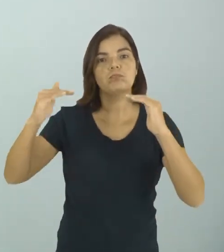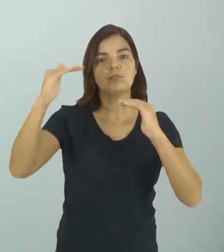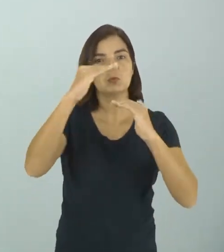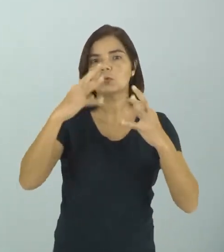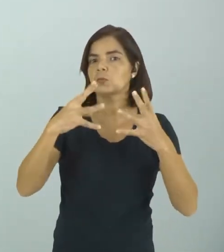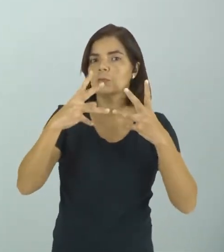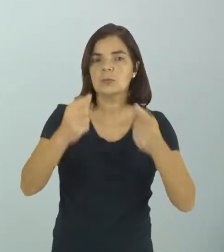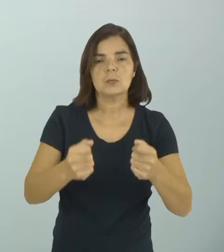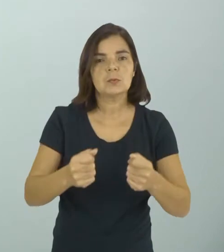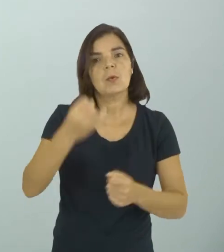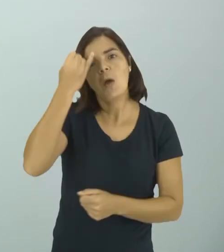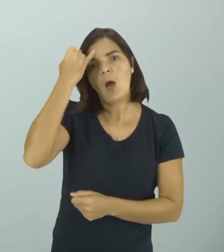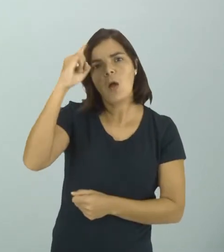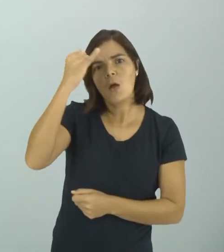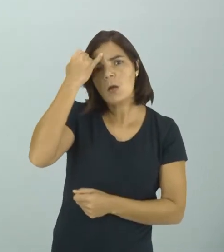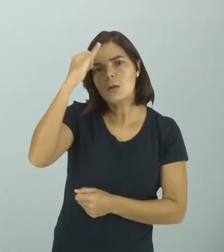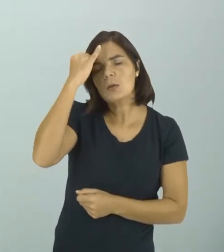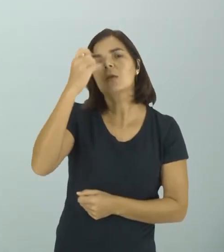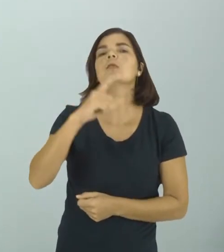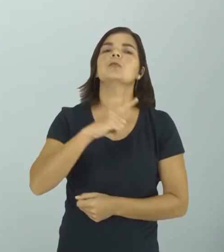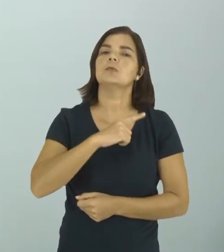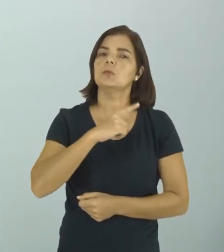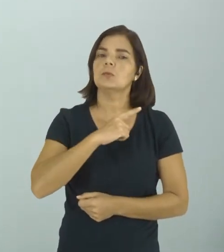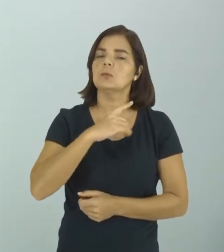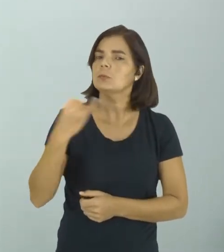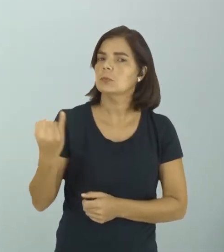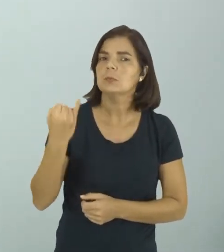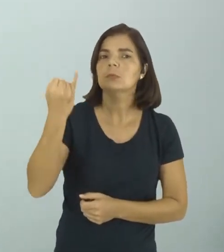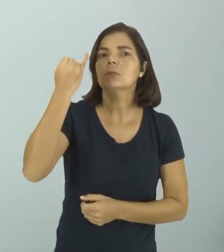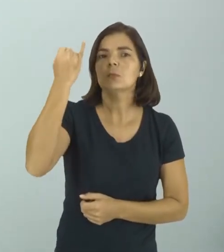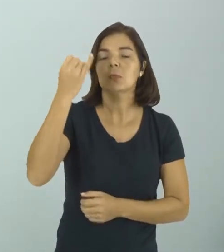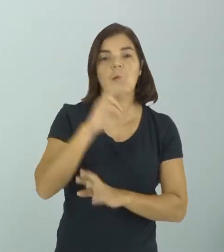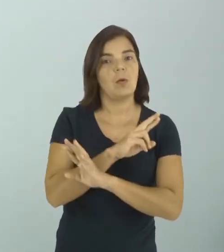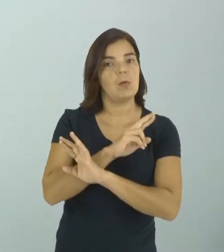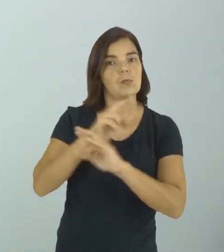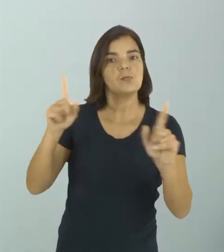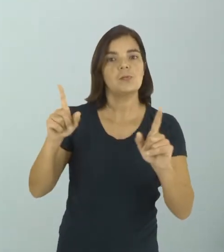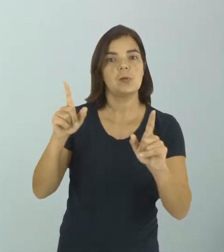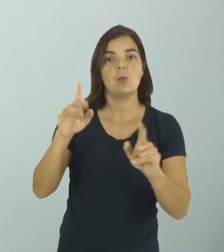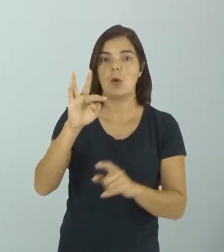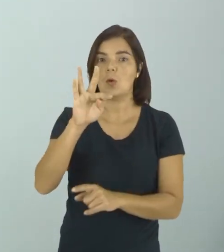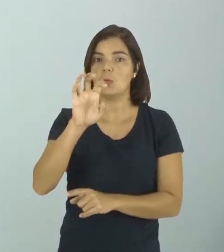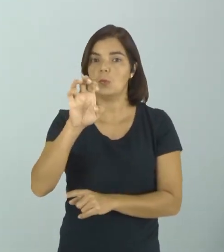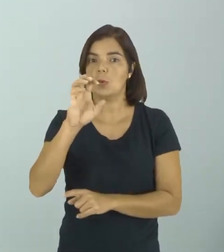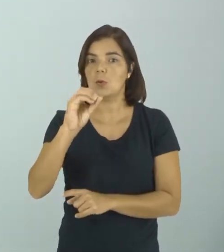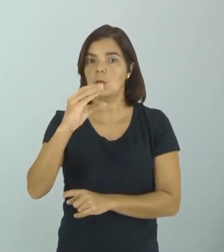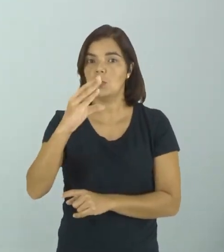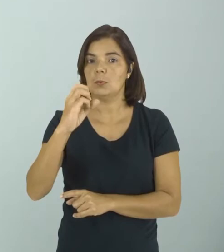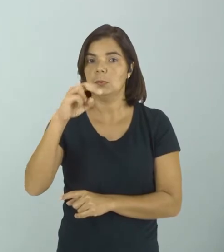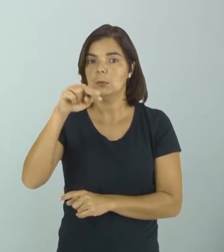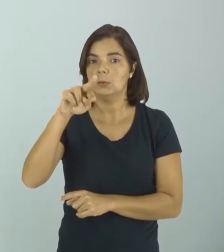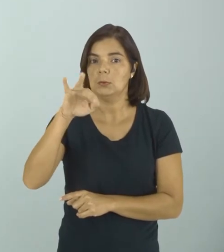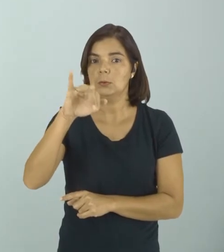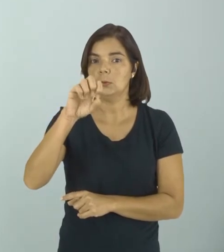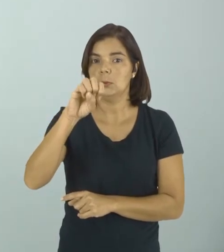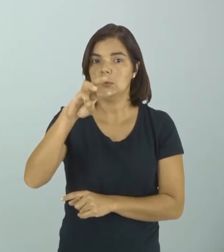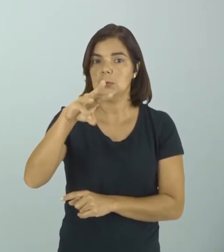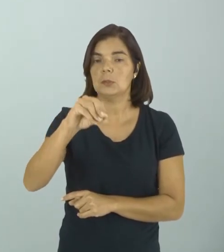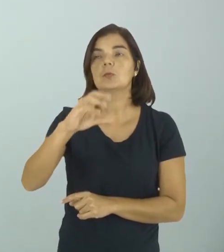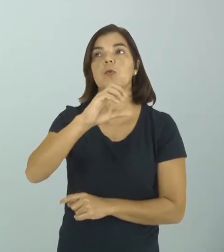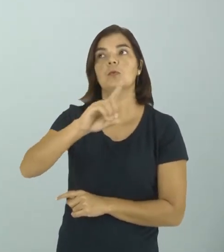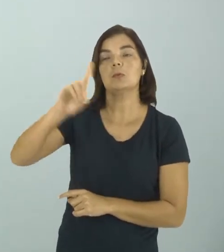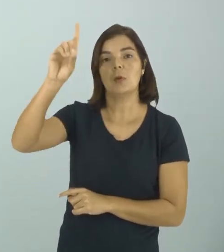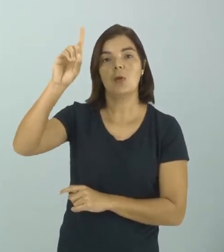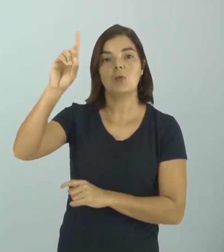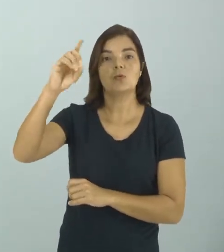tudo, né? A ideia que o homem é o centro de tudo, contrário ao teocentrismo. Teocentrismo, Deus no centro